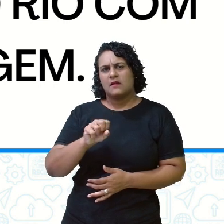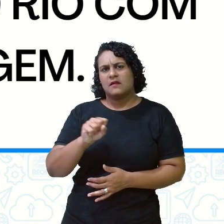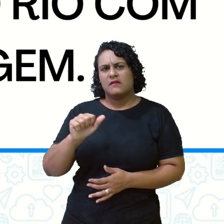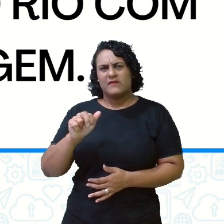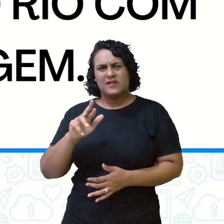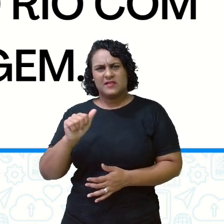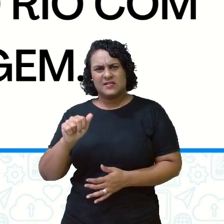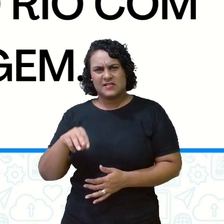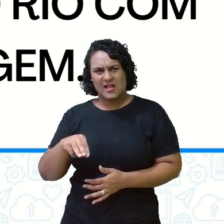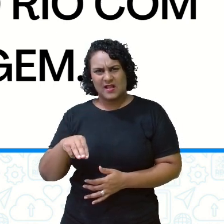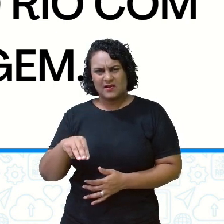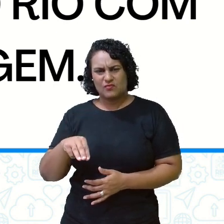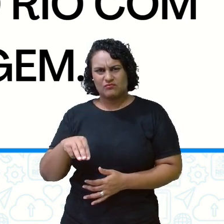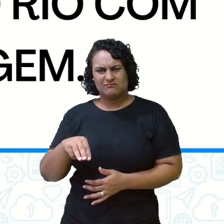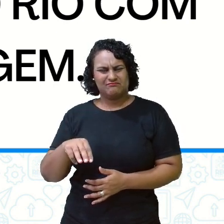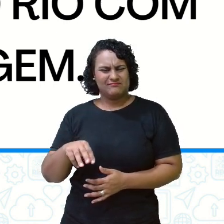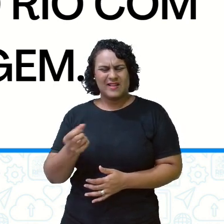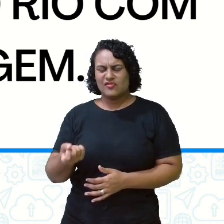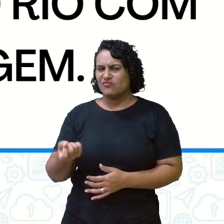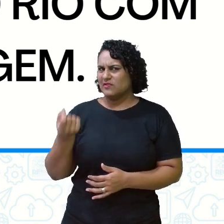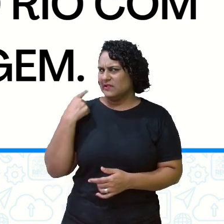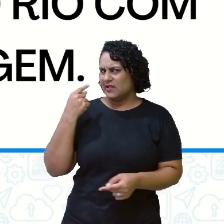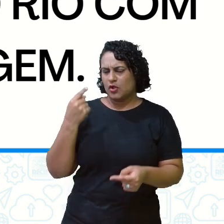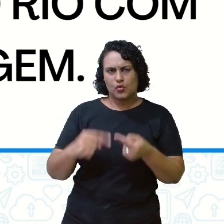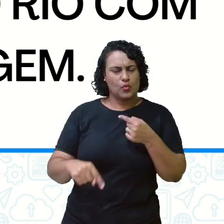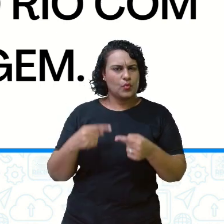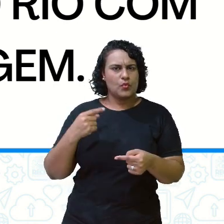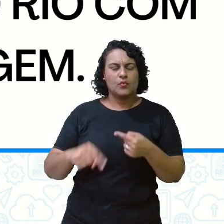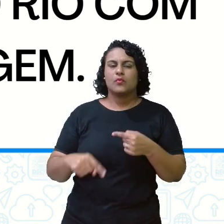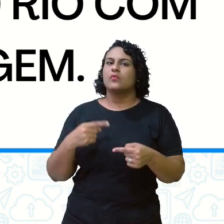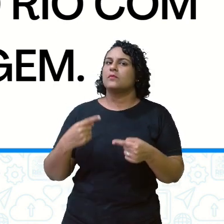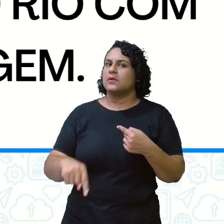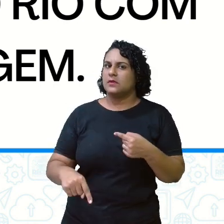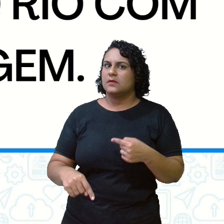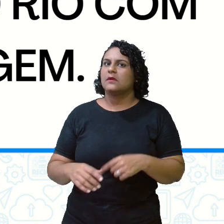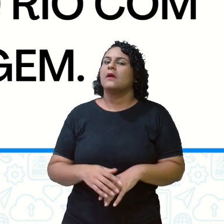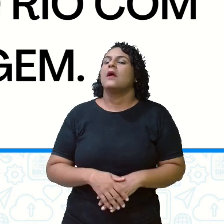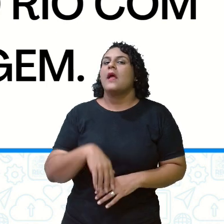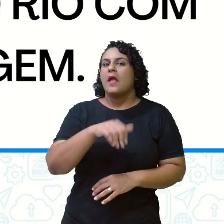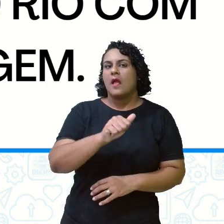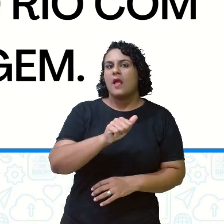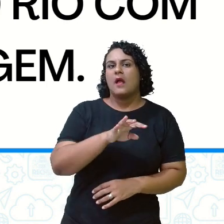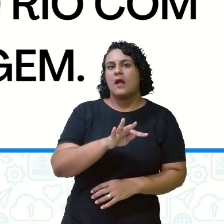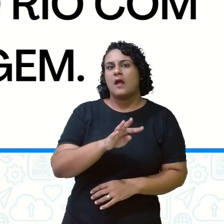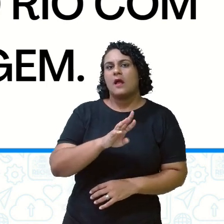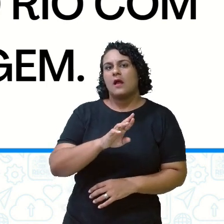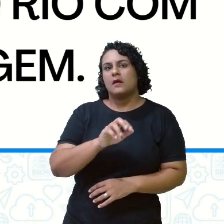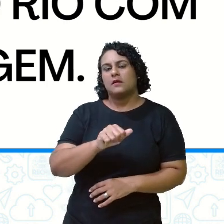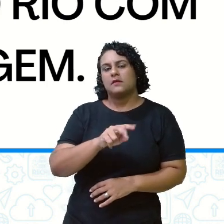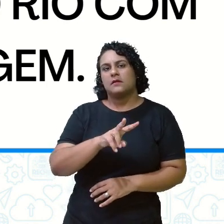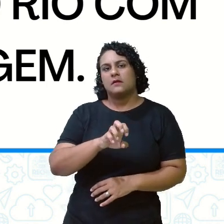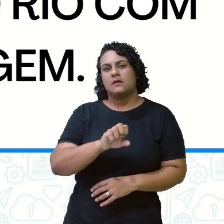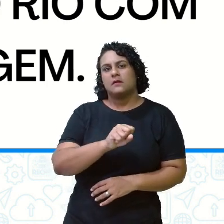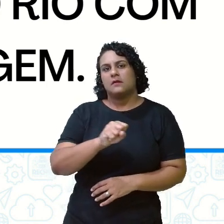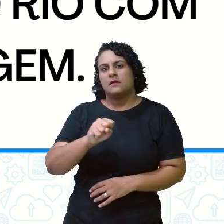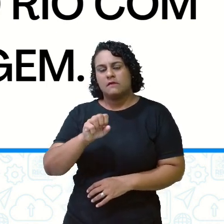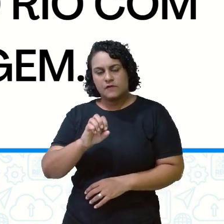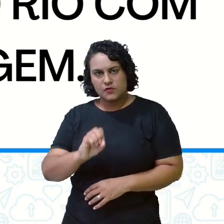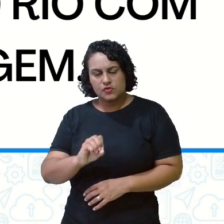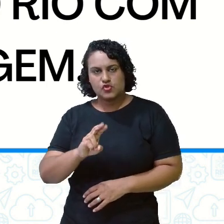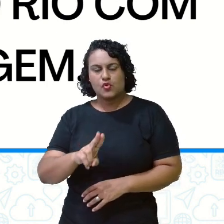Eu não posso dizer ele atravessaram, e sim ele atravessou Ou se tiver mais de uma pessoa,